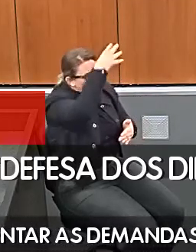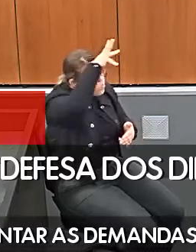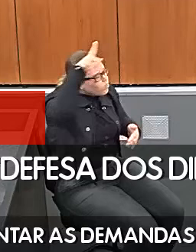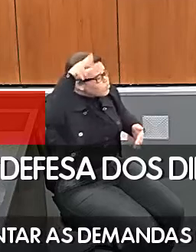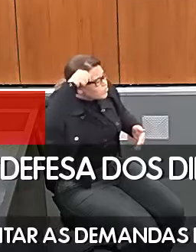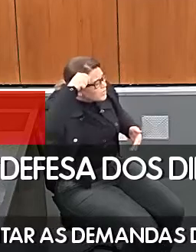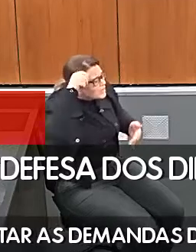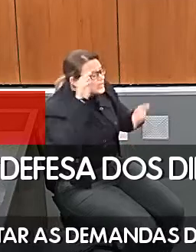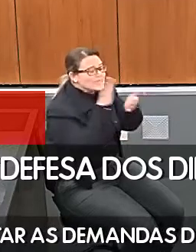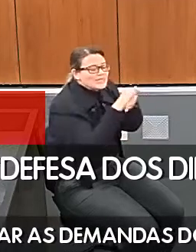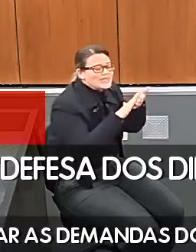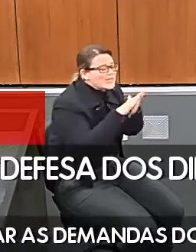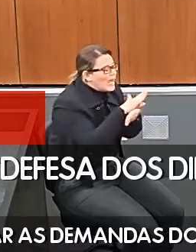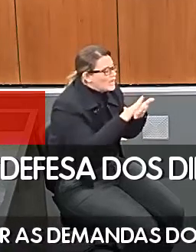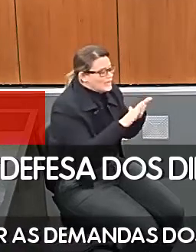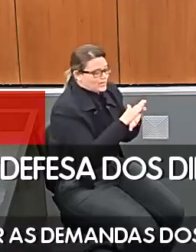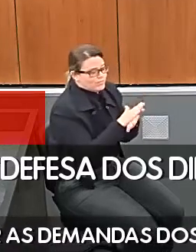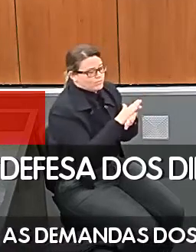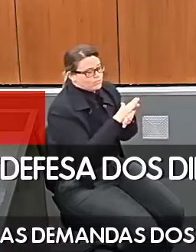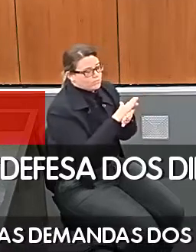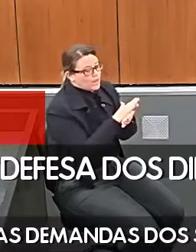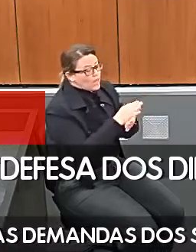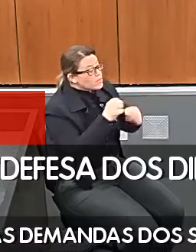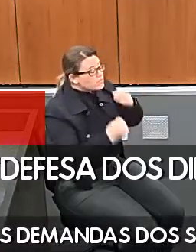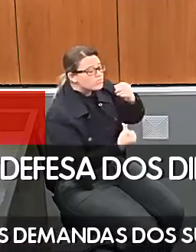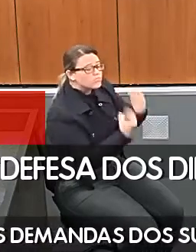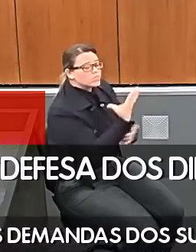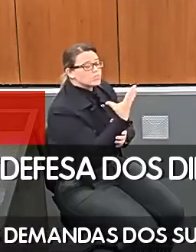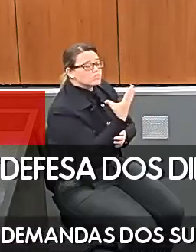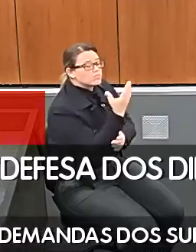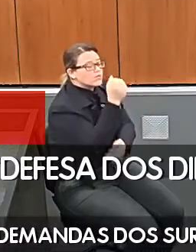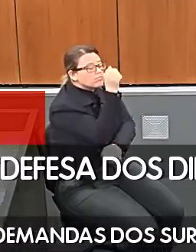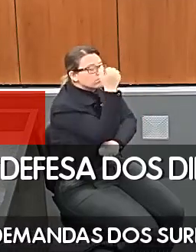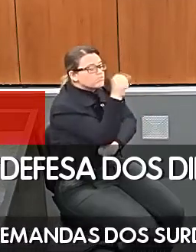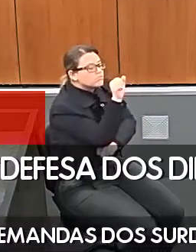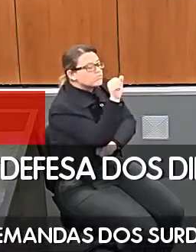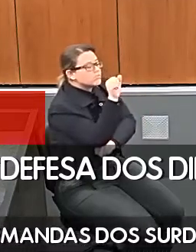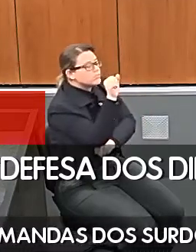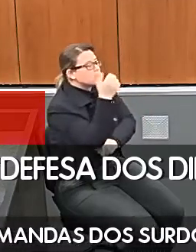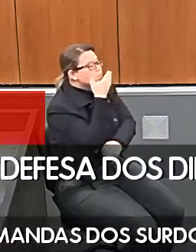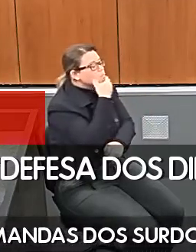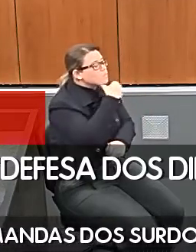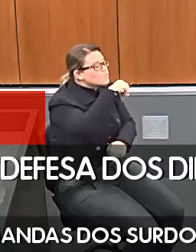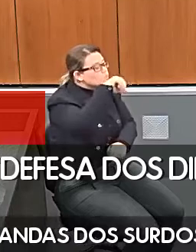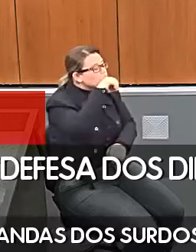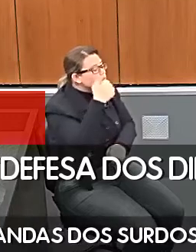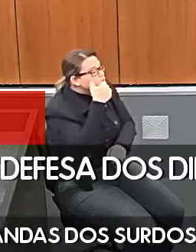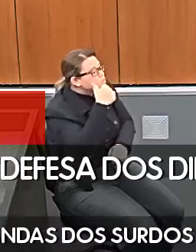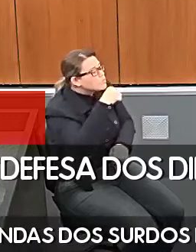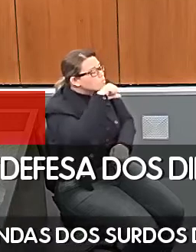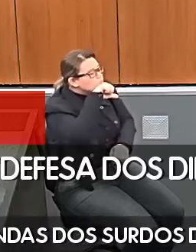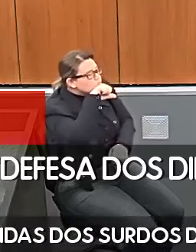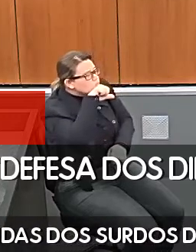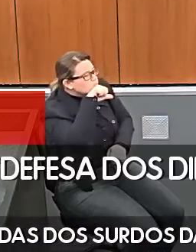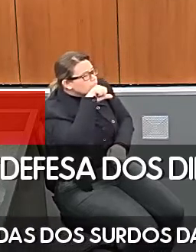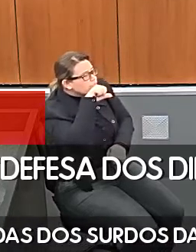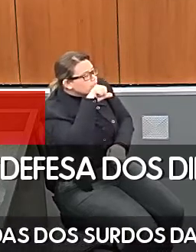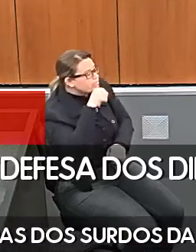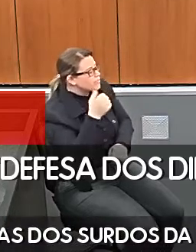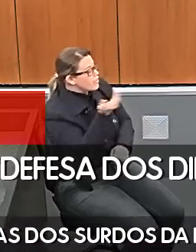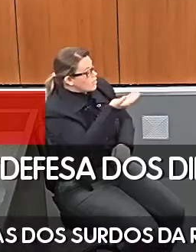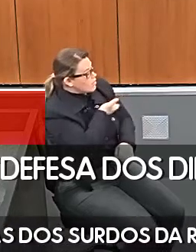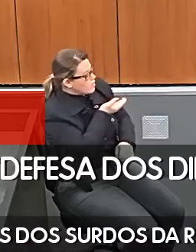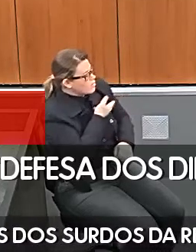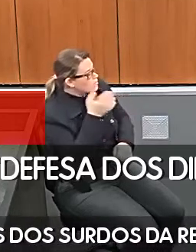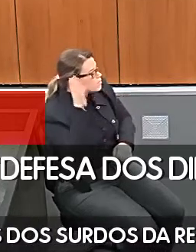criamos o nome Associação de Pais e Amigos do Surdo de Itabira. Alguns surdos não concordaram no início,